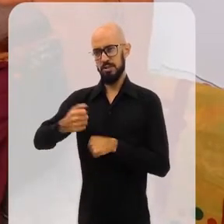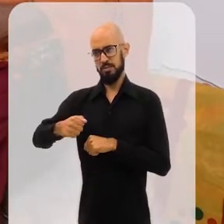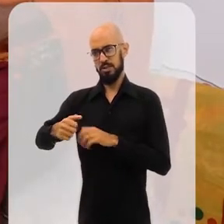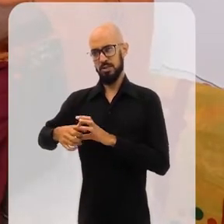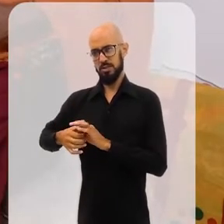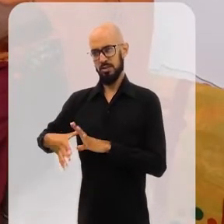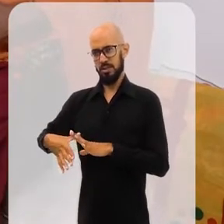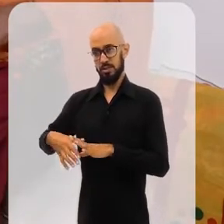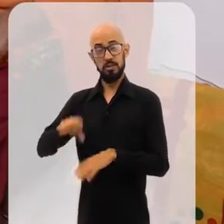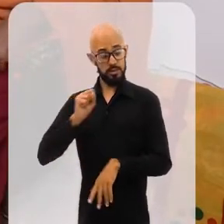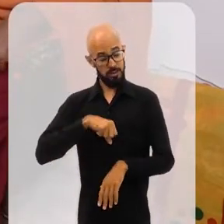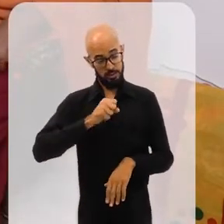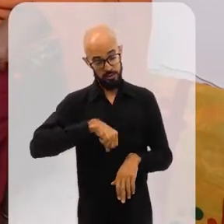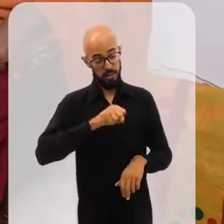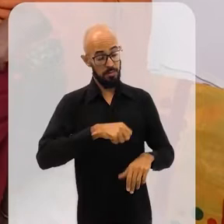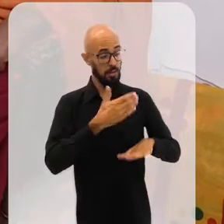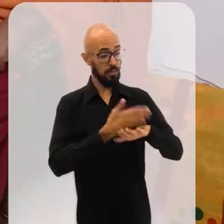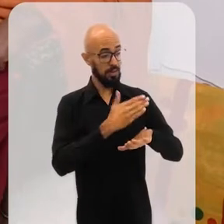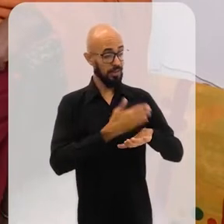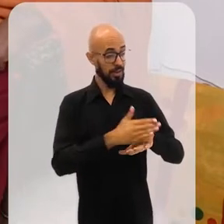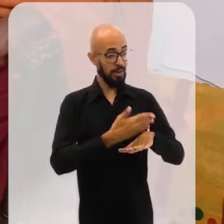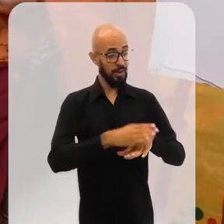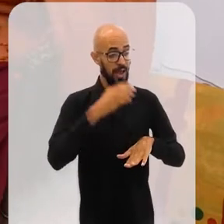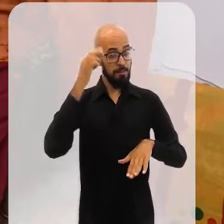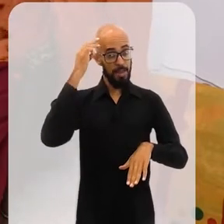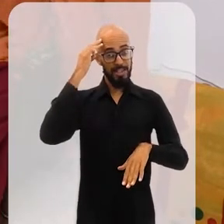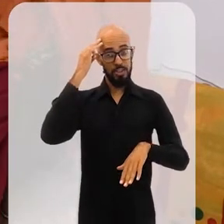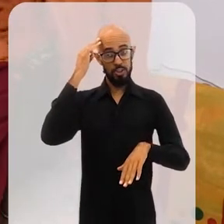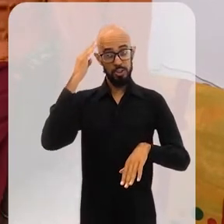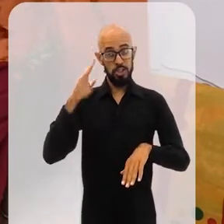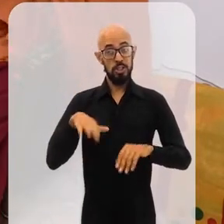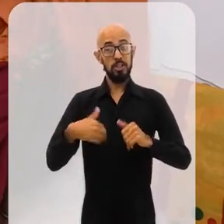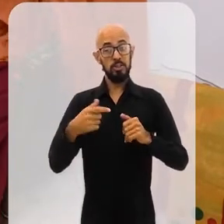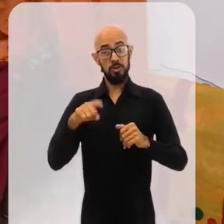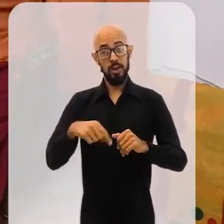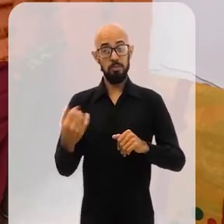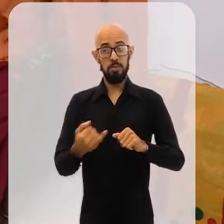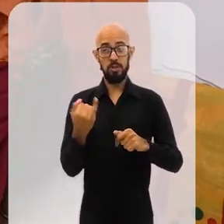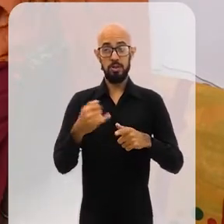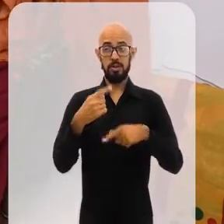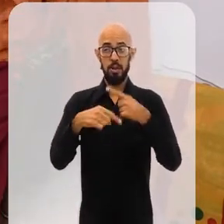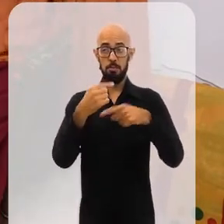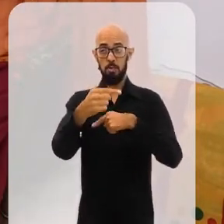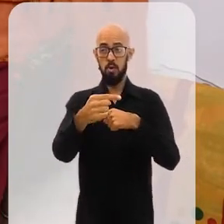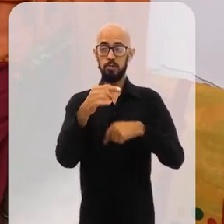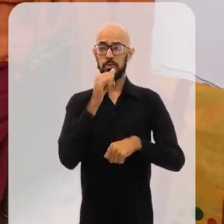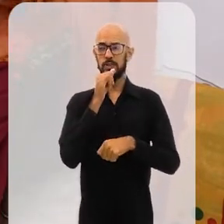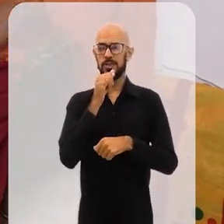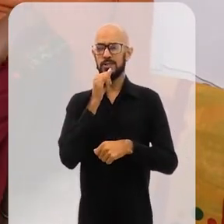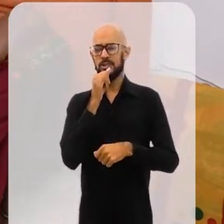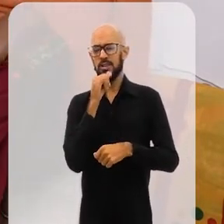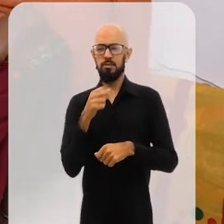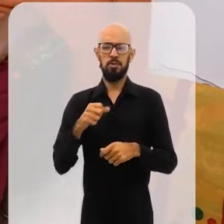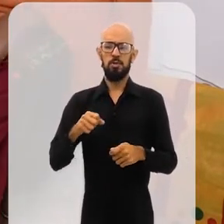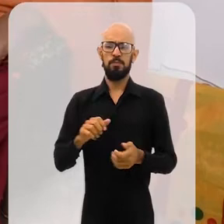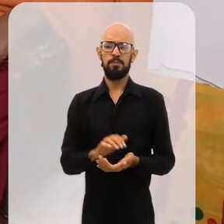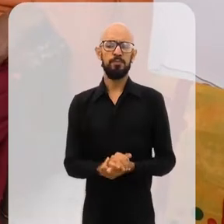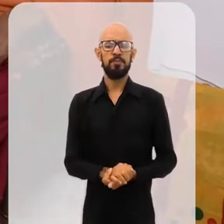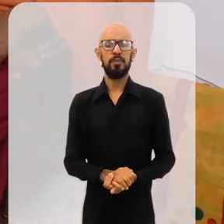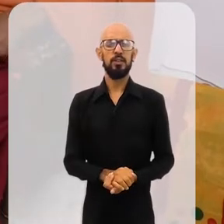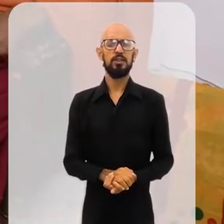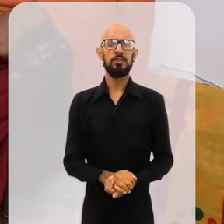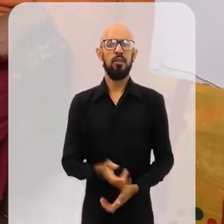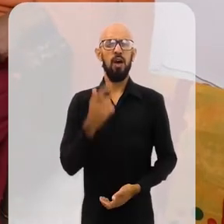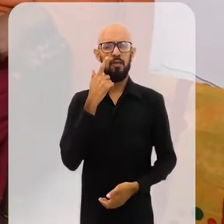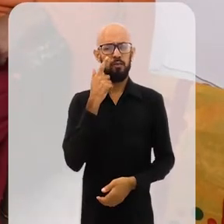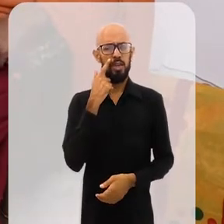é você necessário precisa para treinar a mente. Entendi. Então ele faz aquilo para treinar a mente depois. Você pode ver,